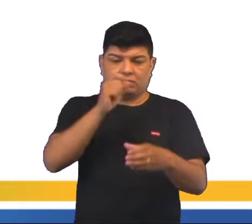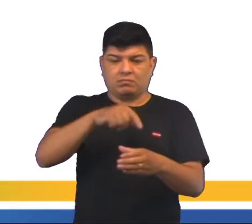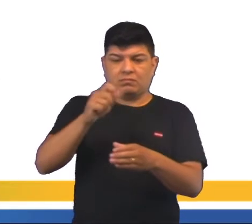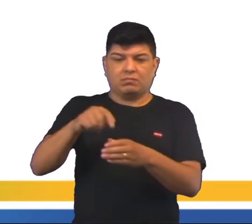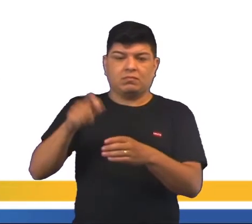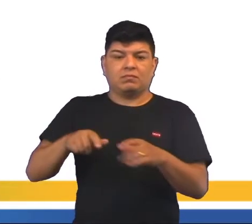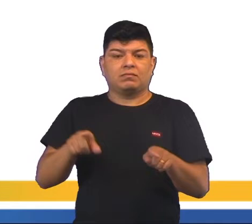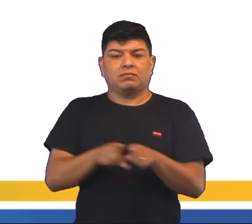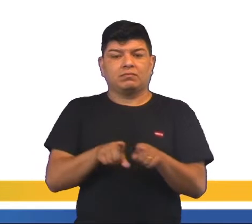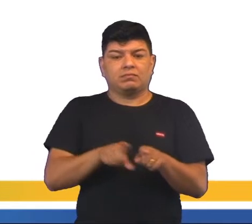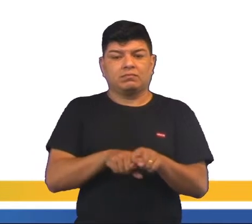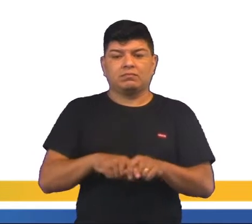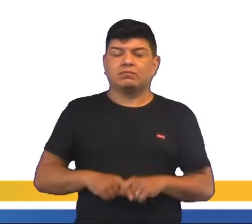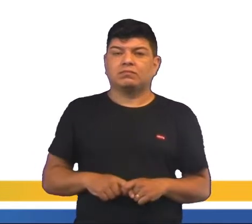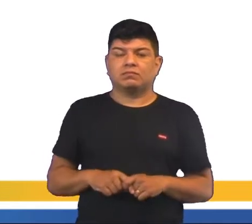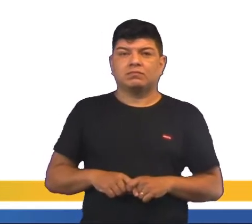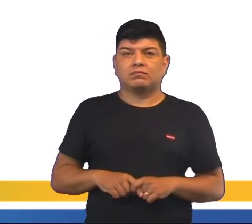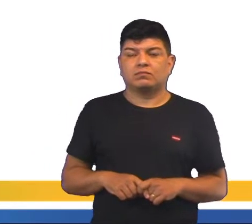produção.